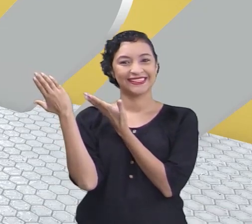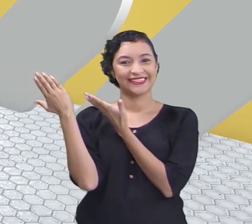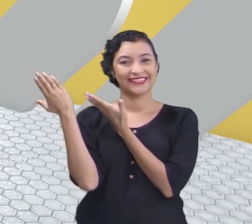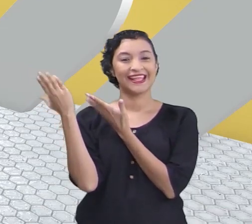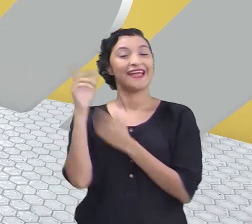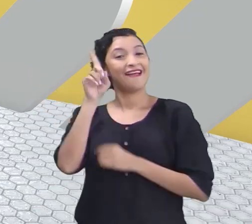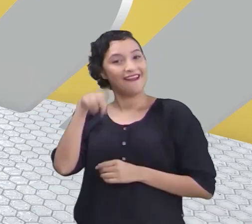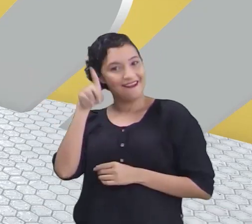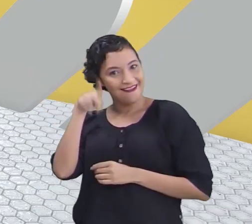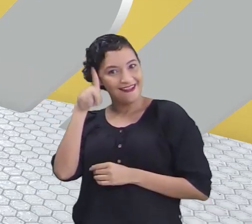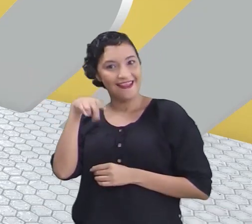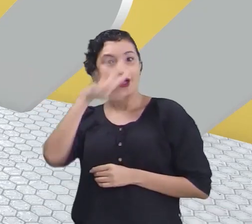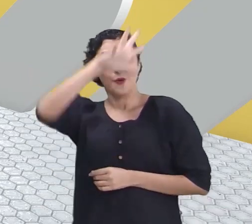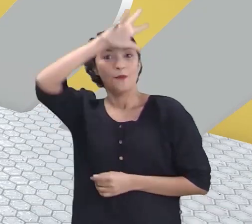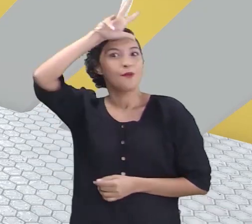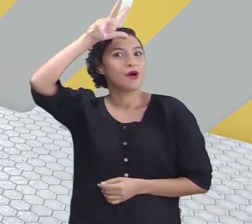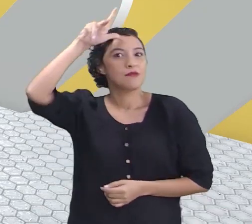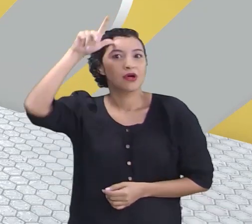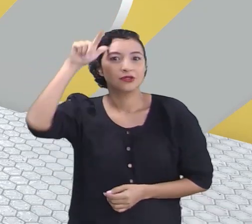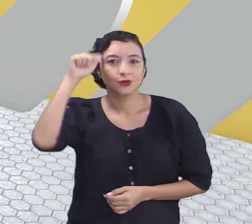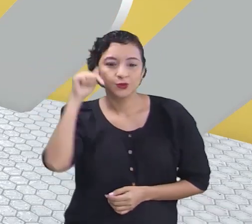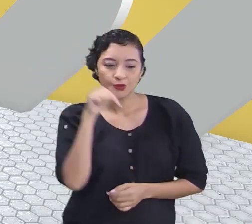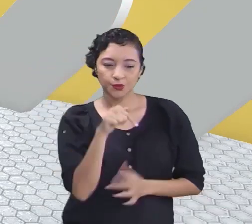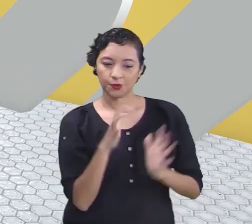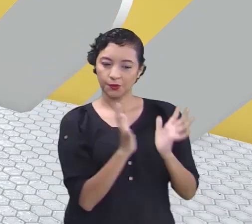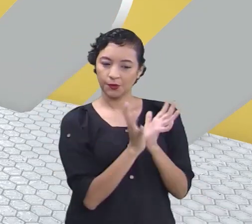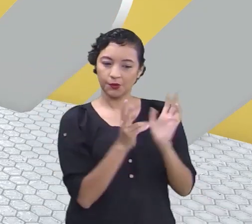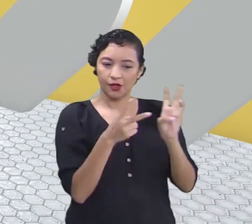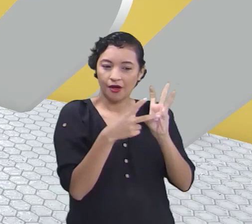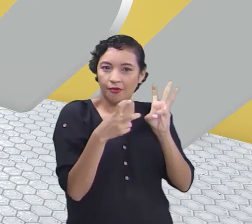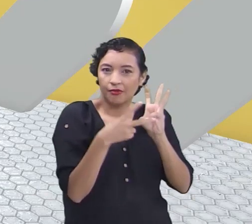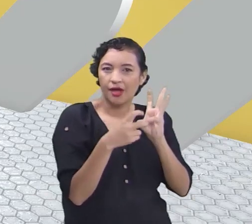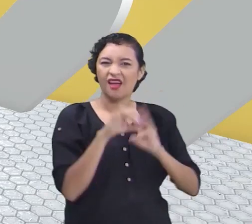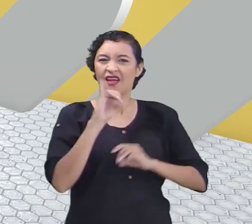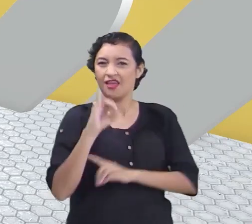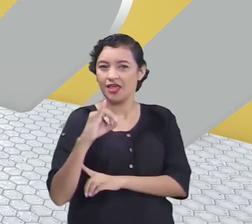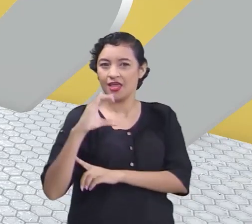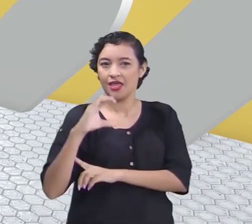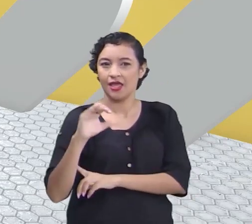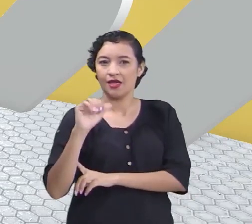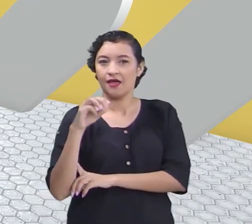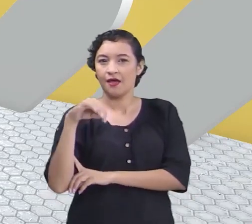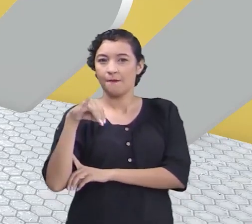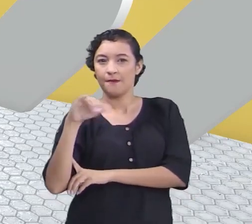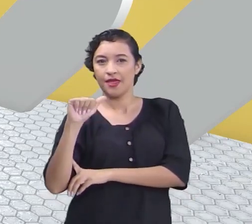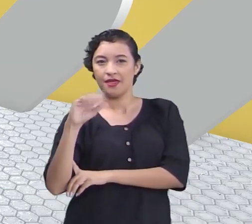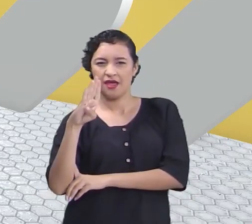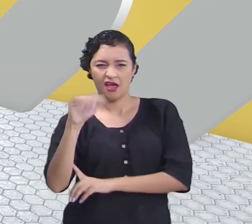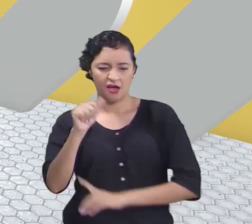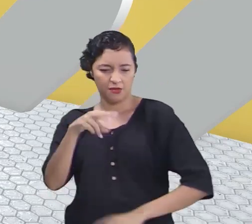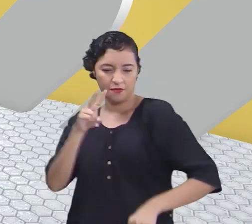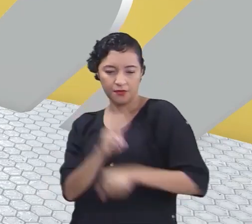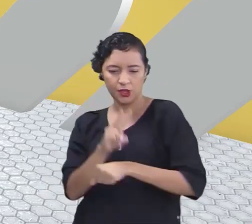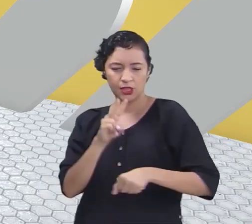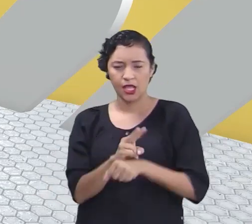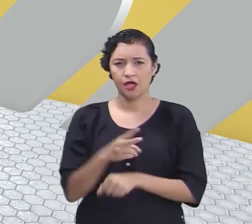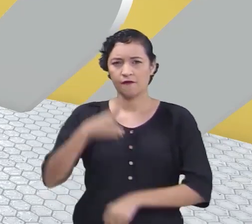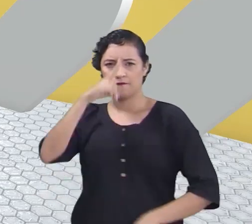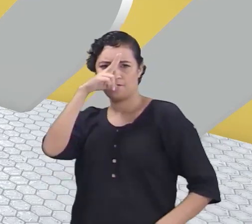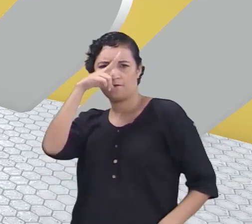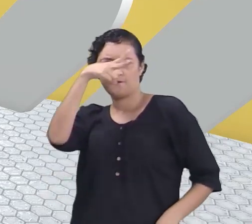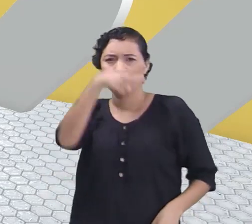mesmo. Uma Amazonas, uma Icamiaba, uma que protege o seu povo, uma Índia forte